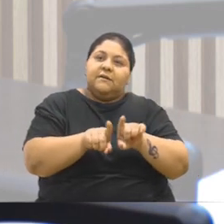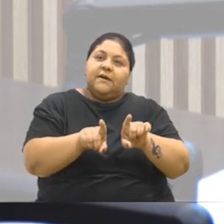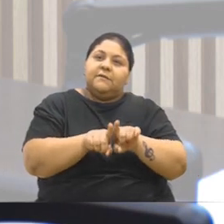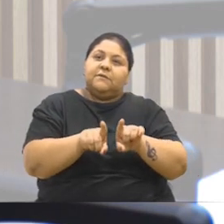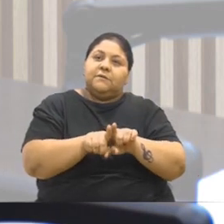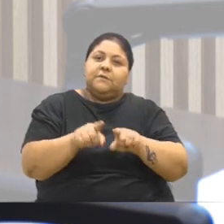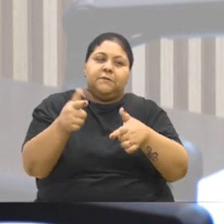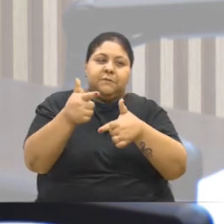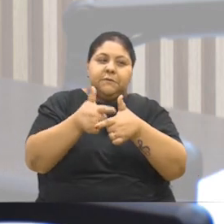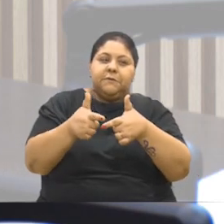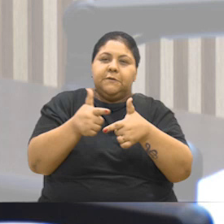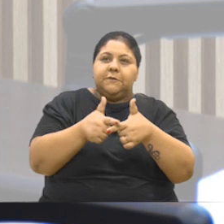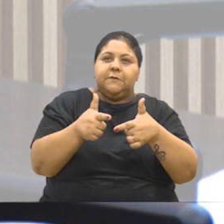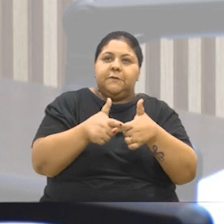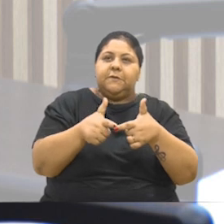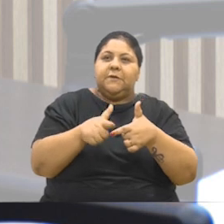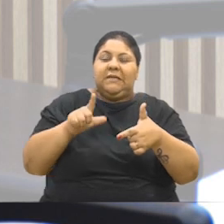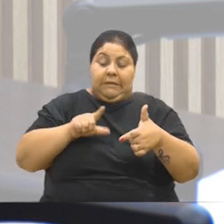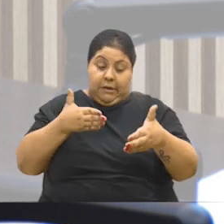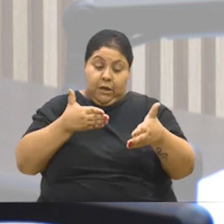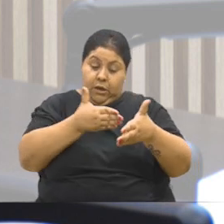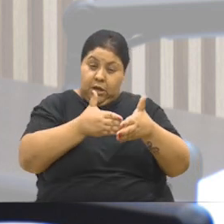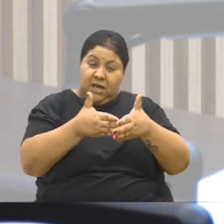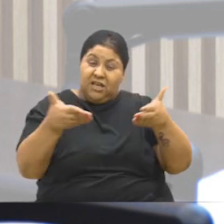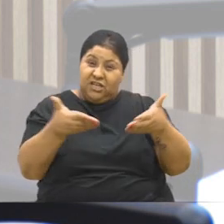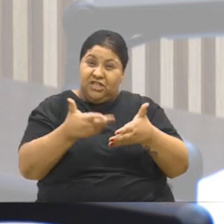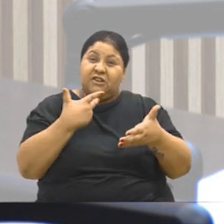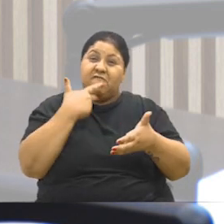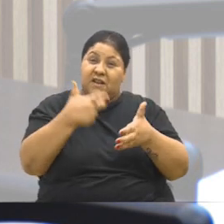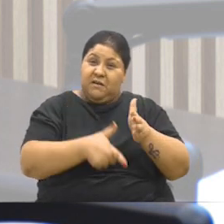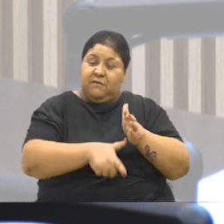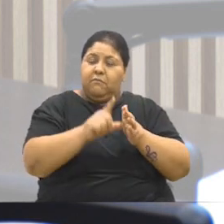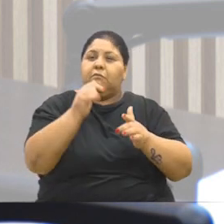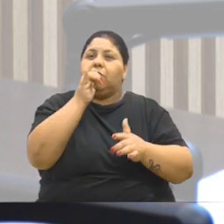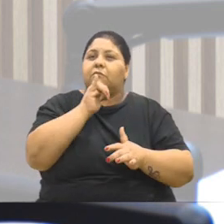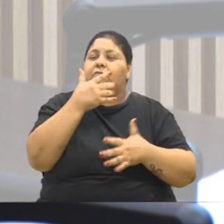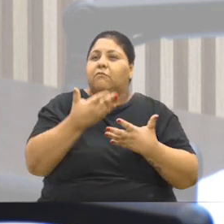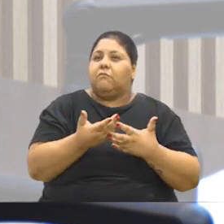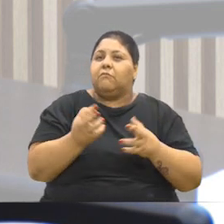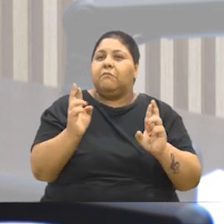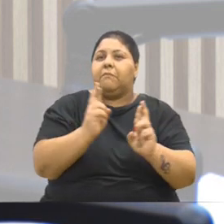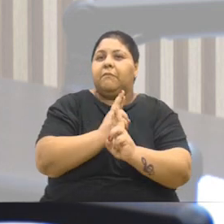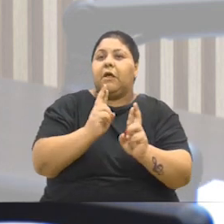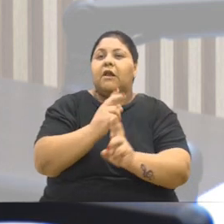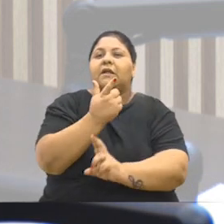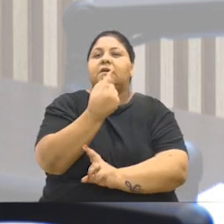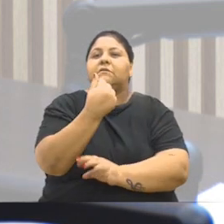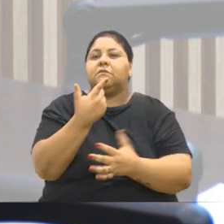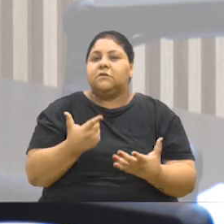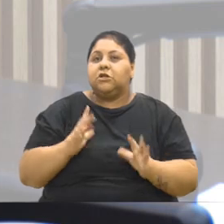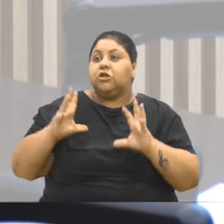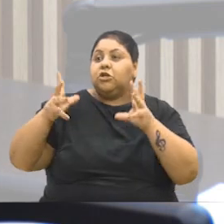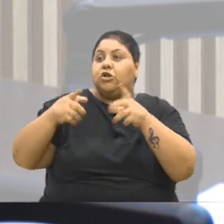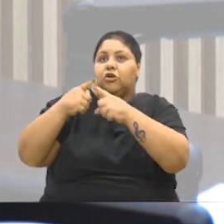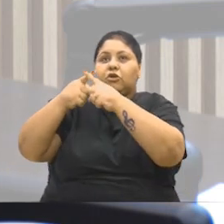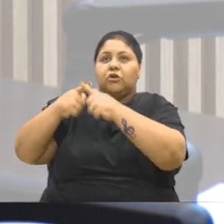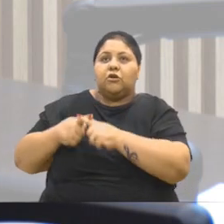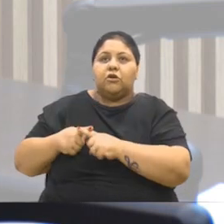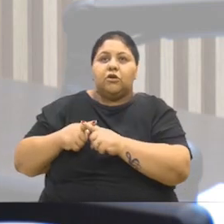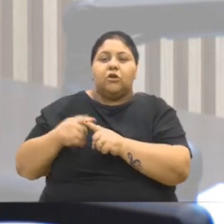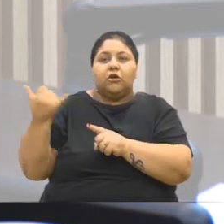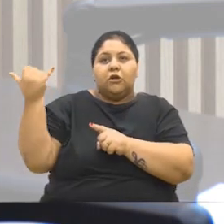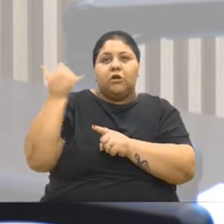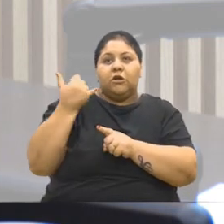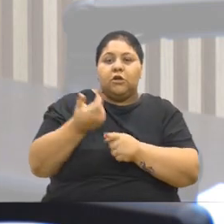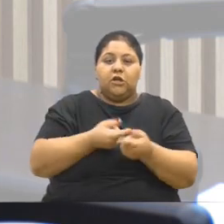coisas. Algumas são as crenças limitantes que nós já falamos, né? Por exemplo, com relação ao dinheiro. Quantas vezes a gente não ouve dizer